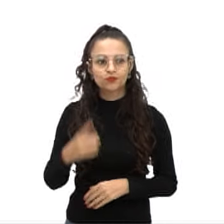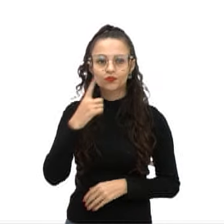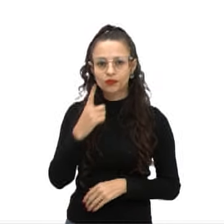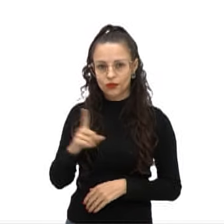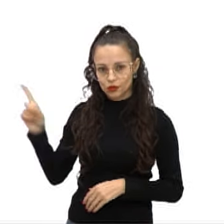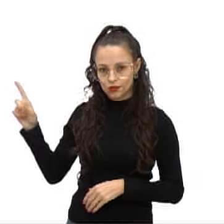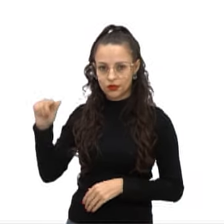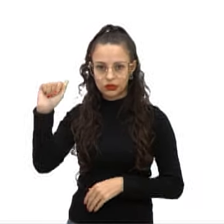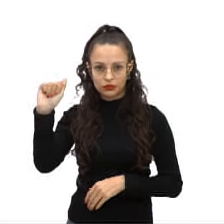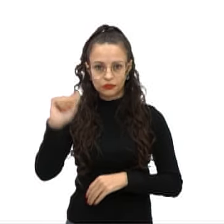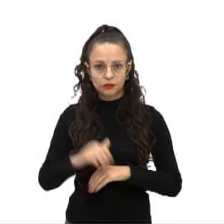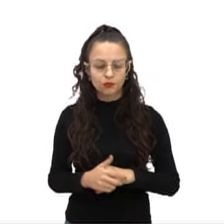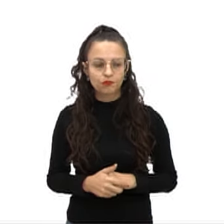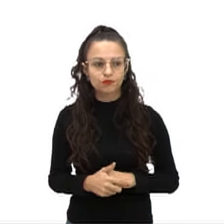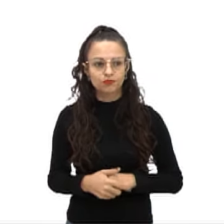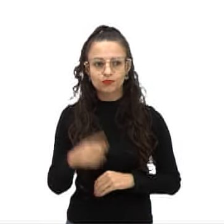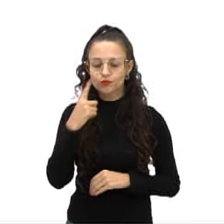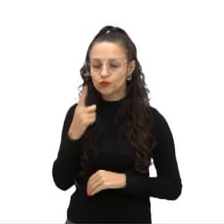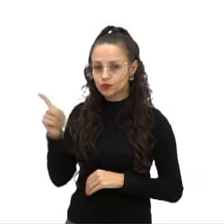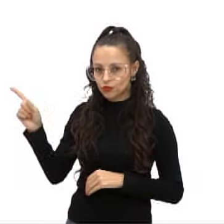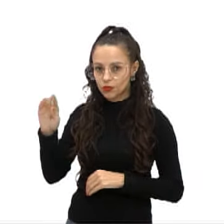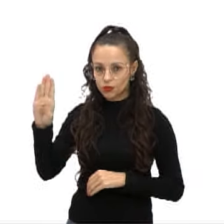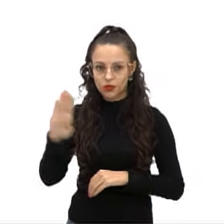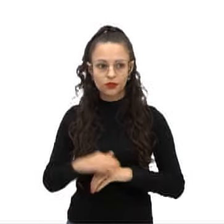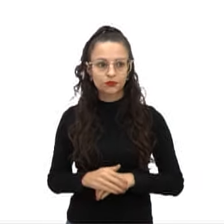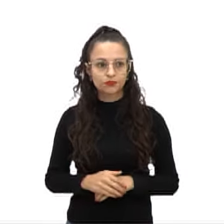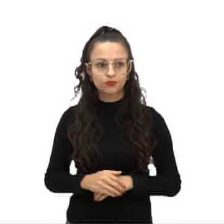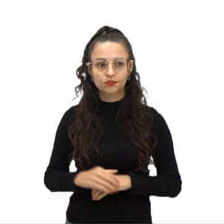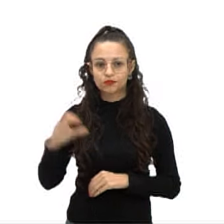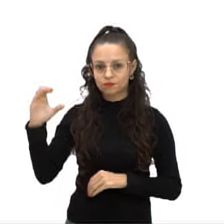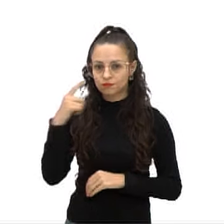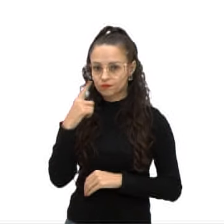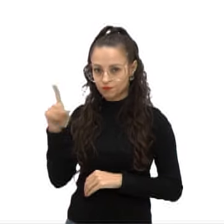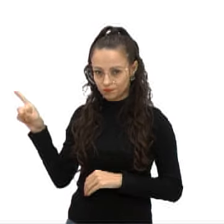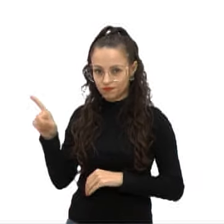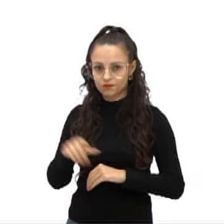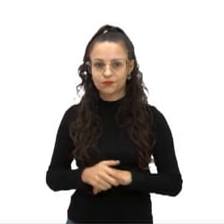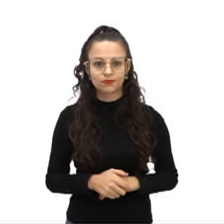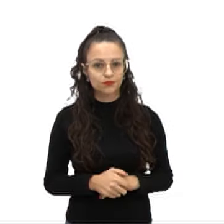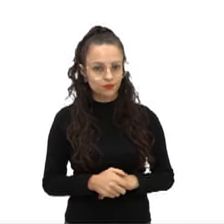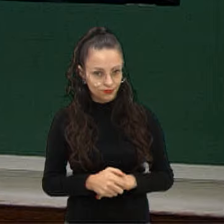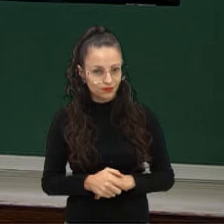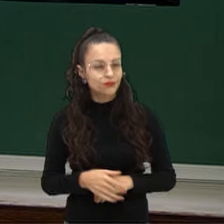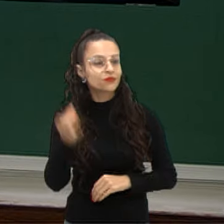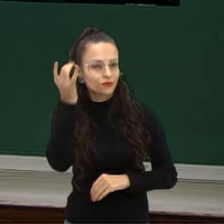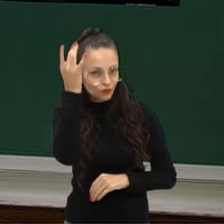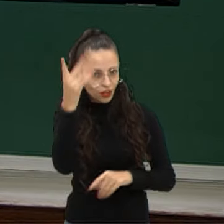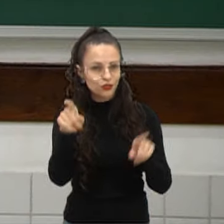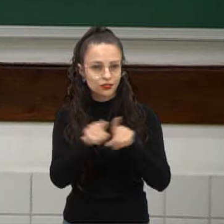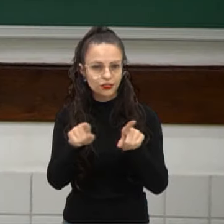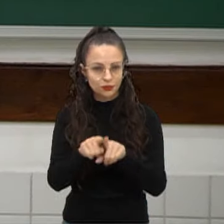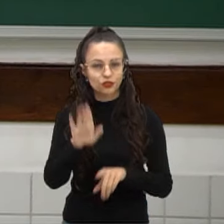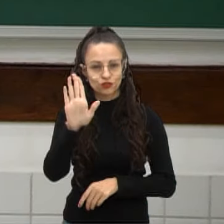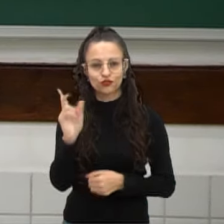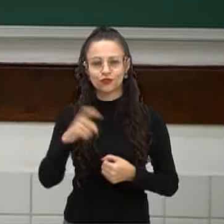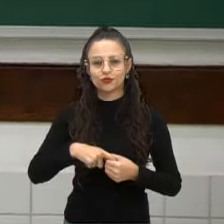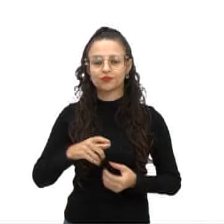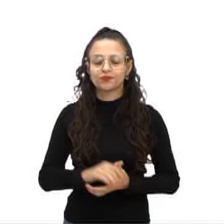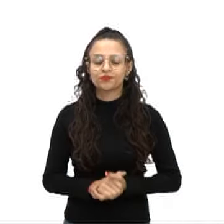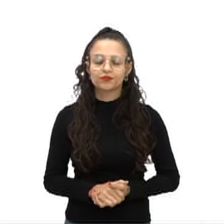Do minarete, do mihrab ou da muqarna. Essa tá fácil também, a gente já